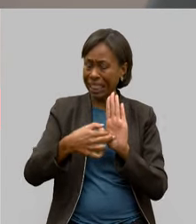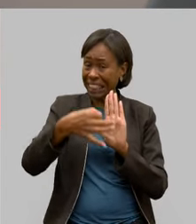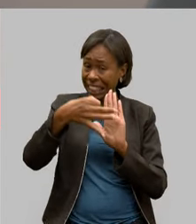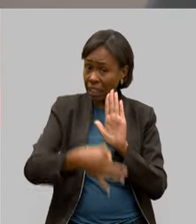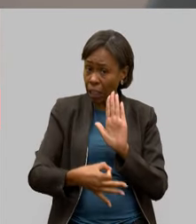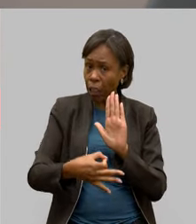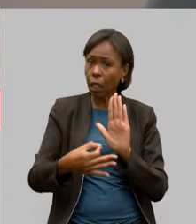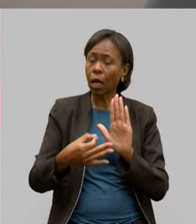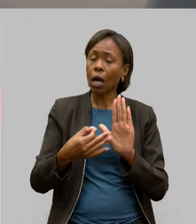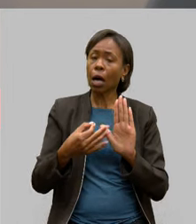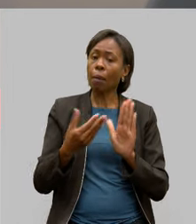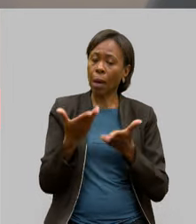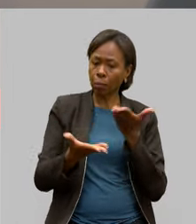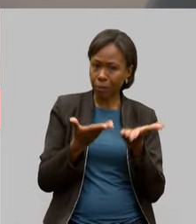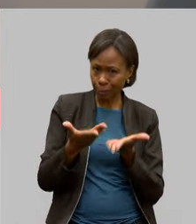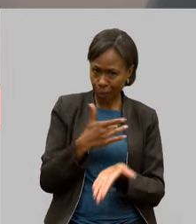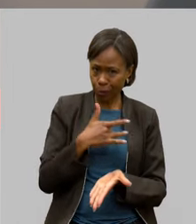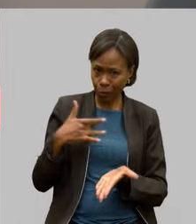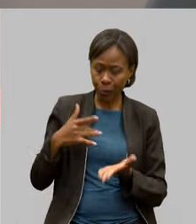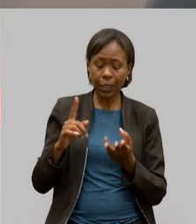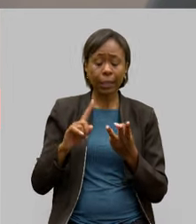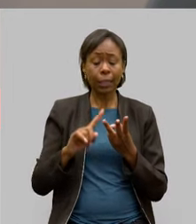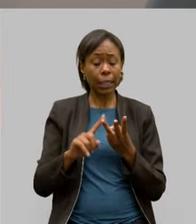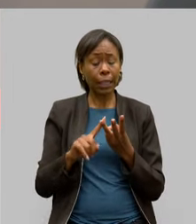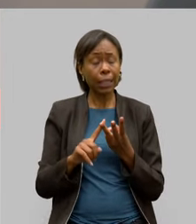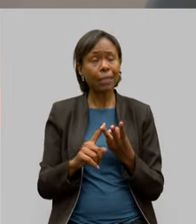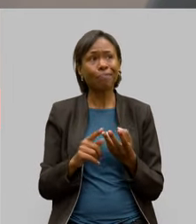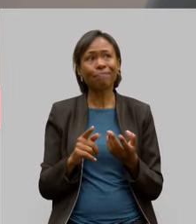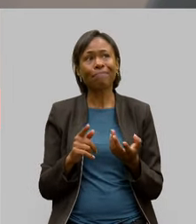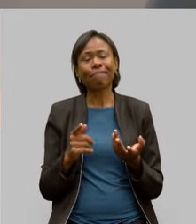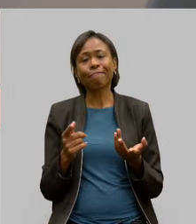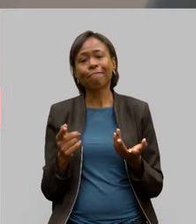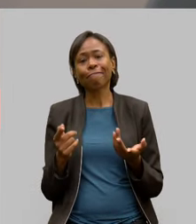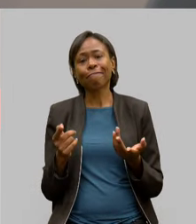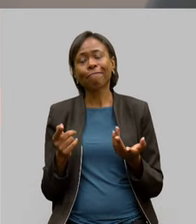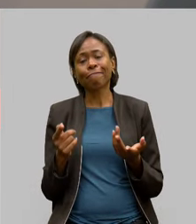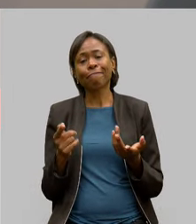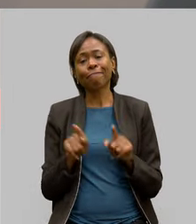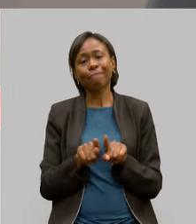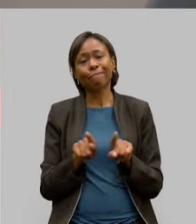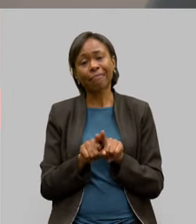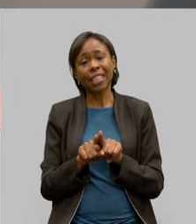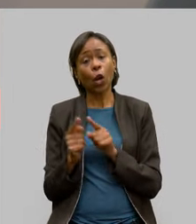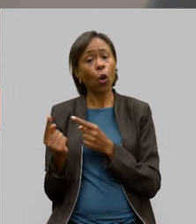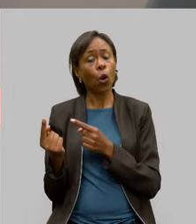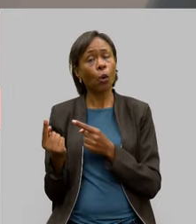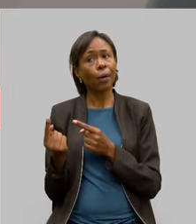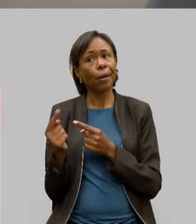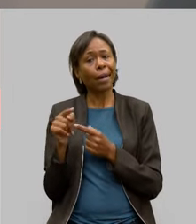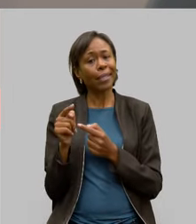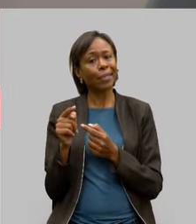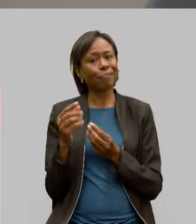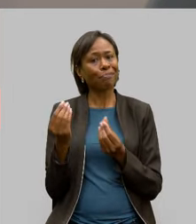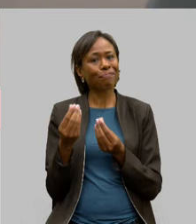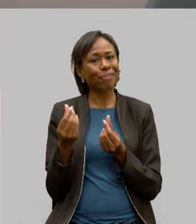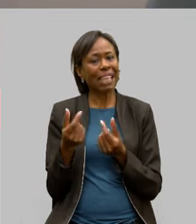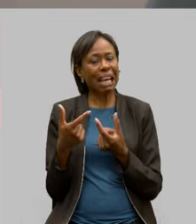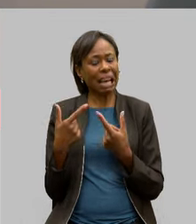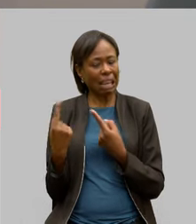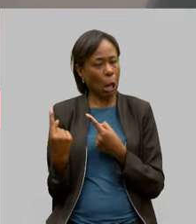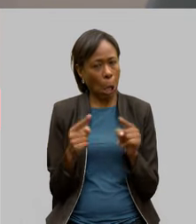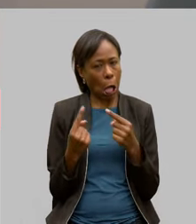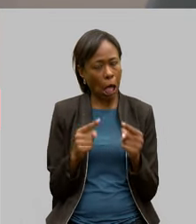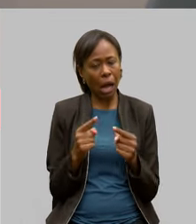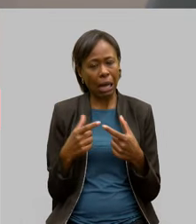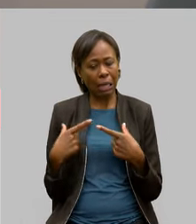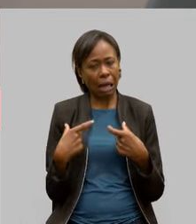terapêutico mas também por um combate sistemático à guerra as drogas que Como disse o defensor